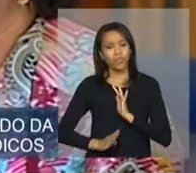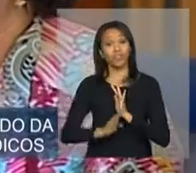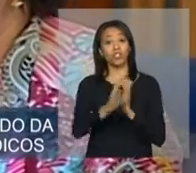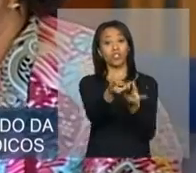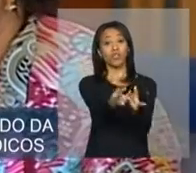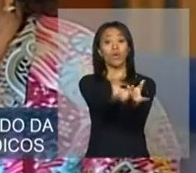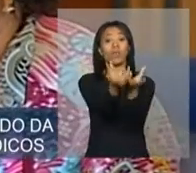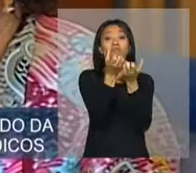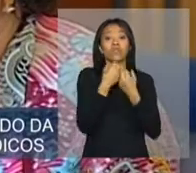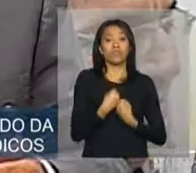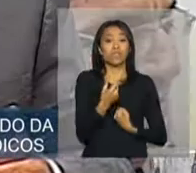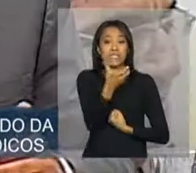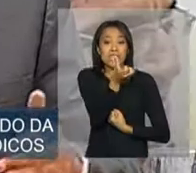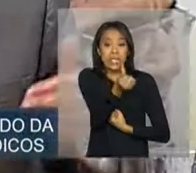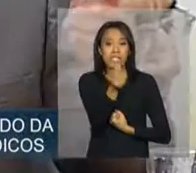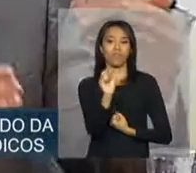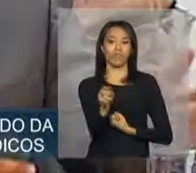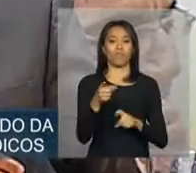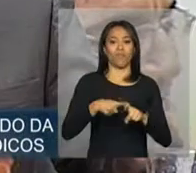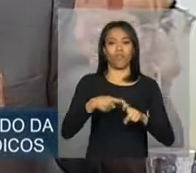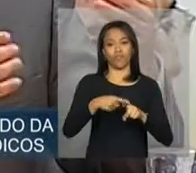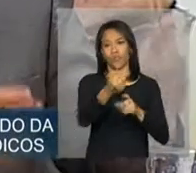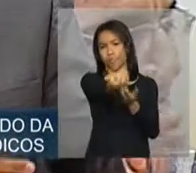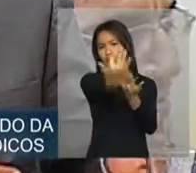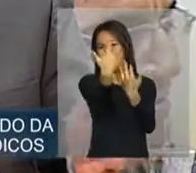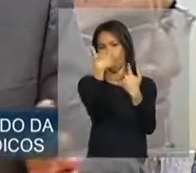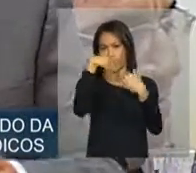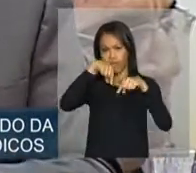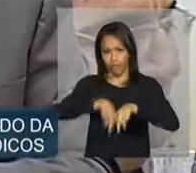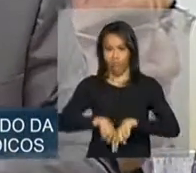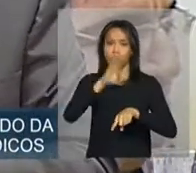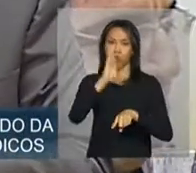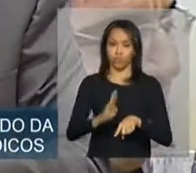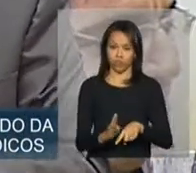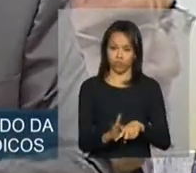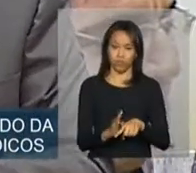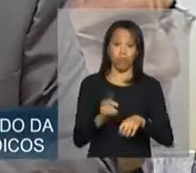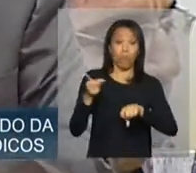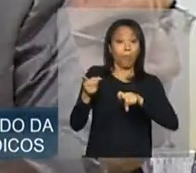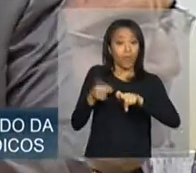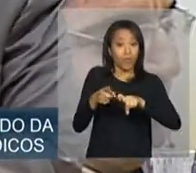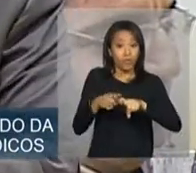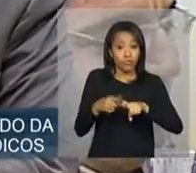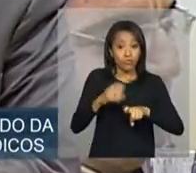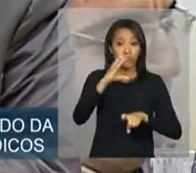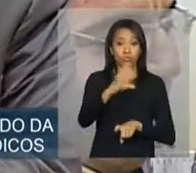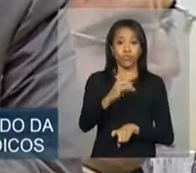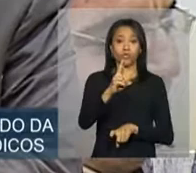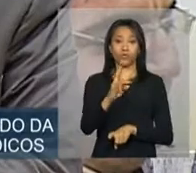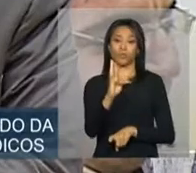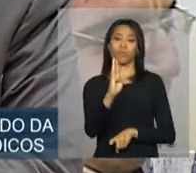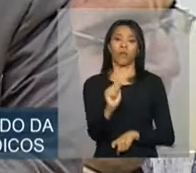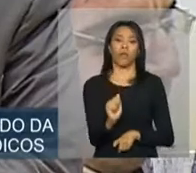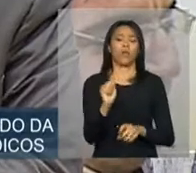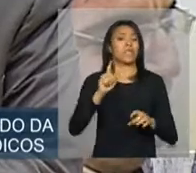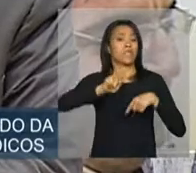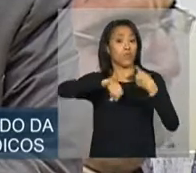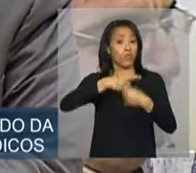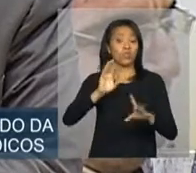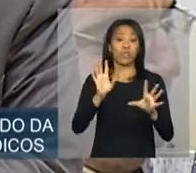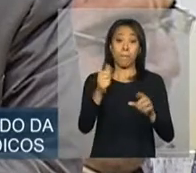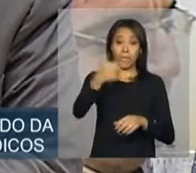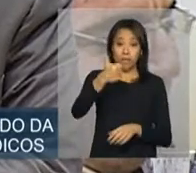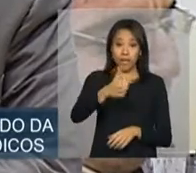6 mil médicos de Cuba para poder vir para o Brasil né assim que nós fechamos a 1º etapa de